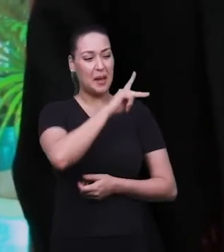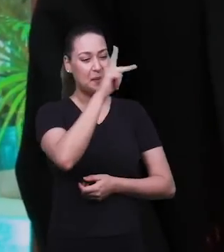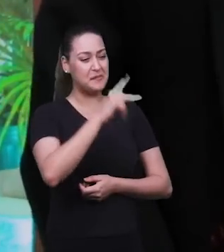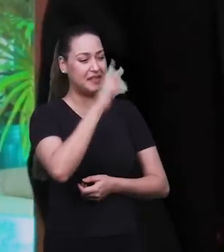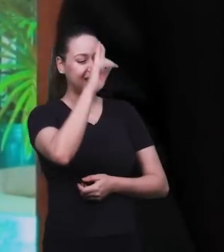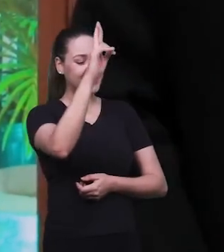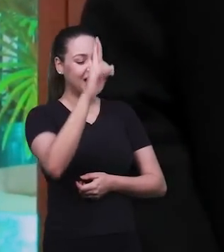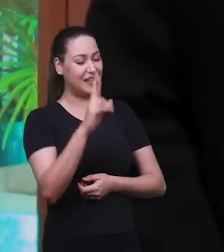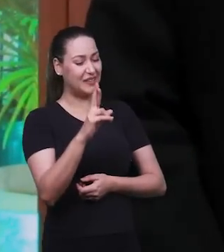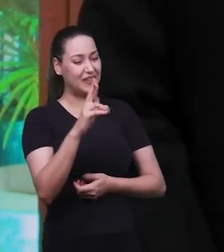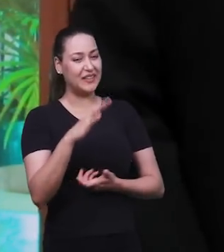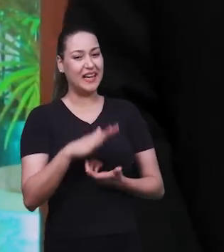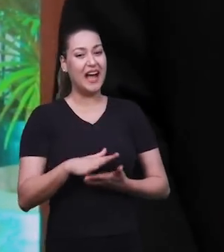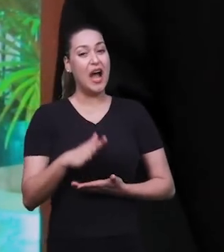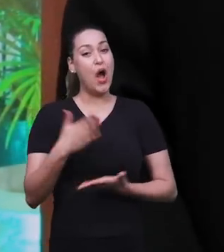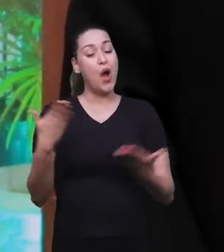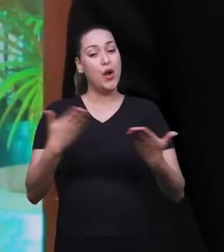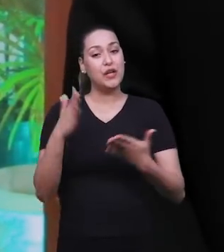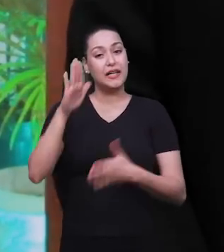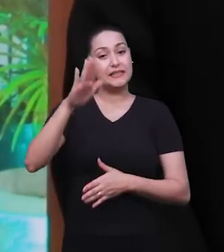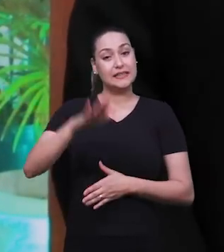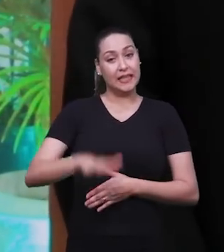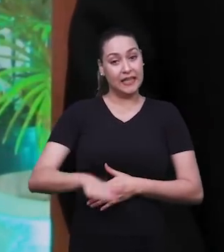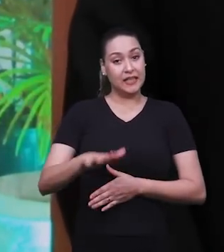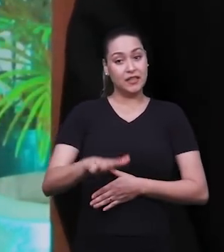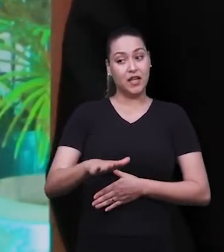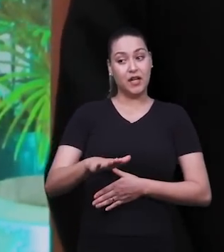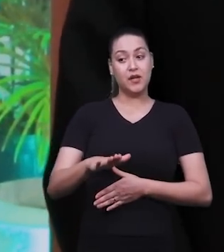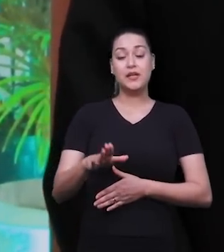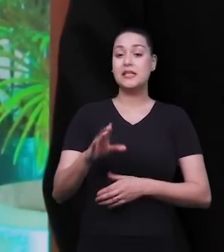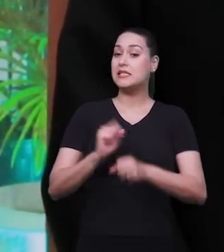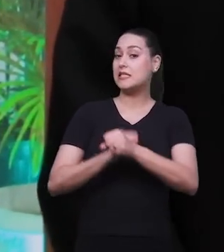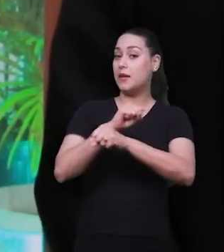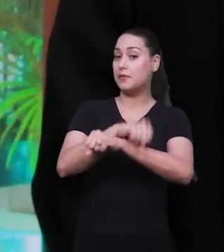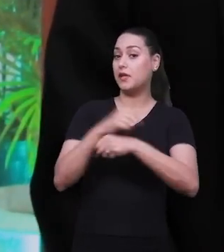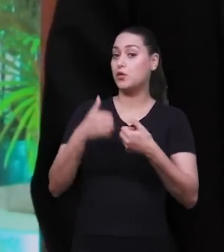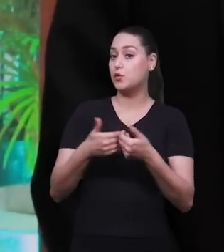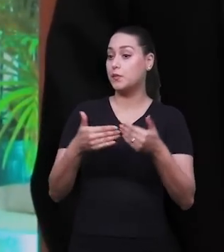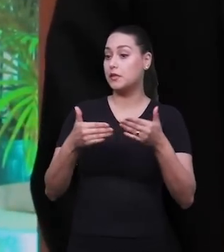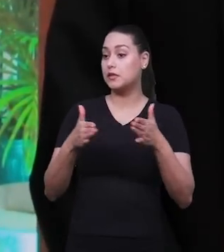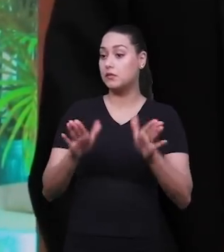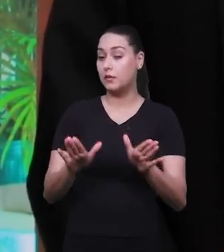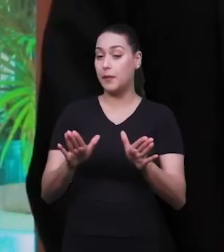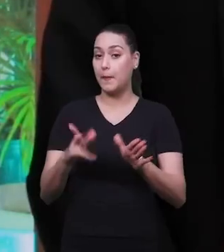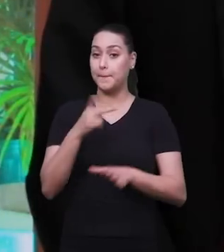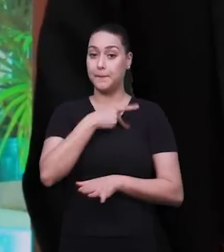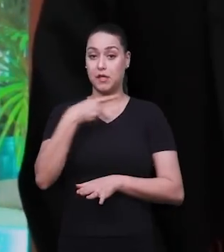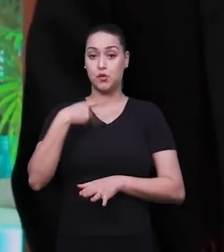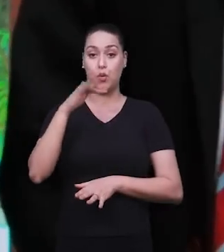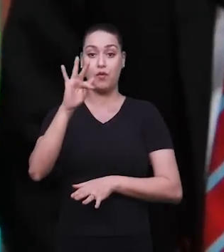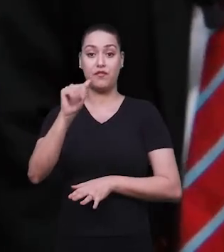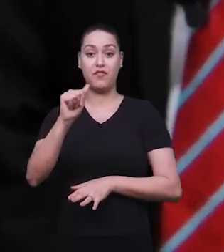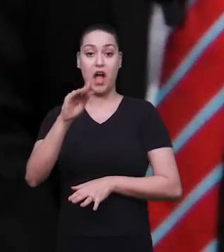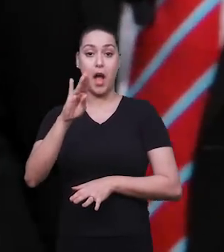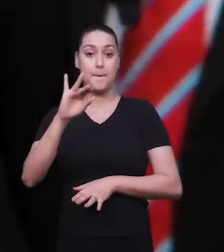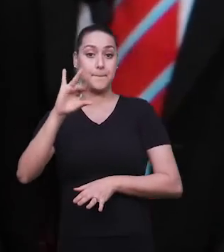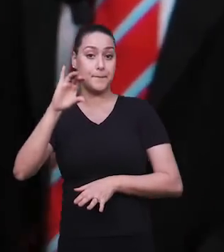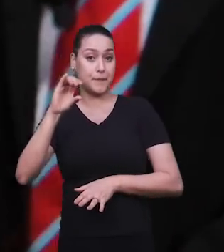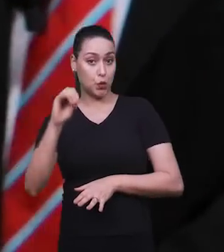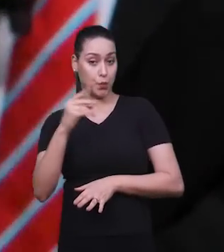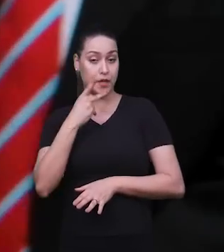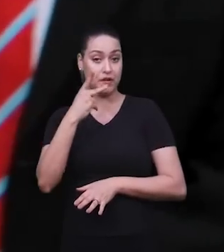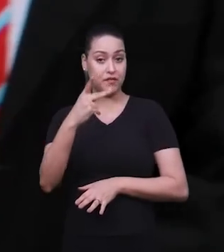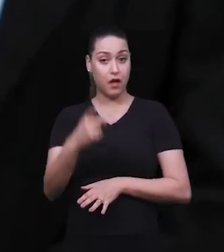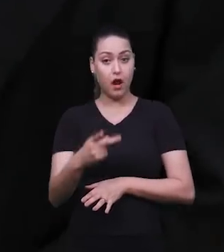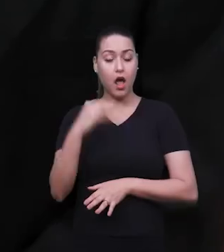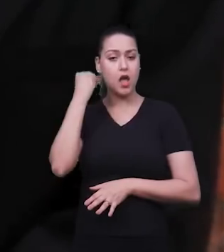Senhor, Deus. Na tarde deste último sábado, nós participamos do Seminário de Principiantes. E eu estou aqui com o pastor Flávio para ele contar um